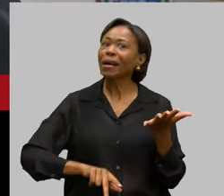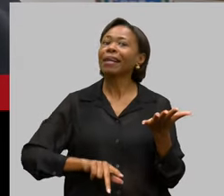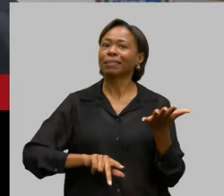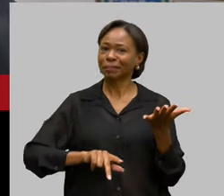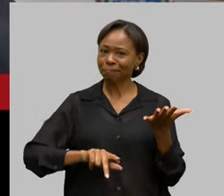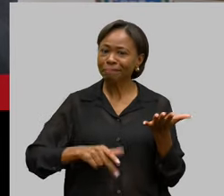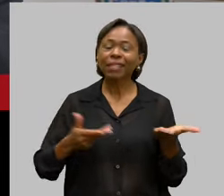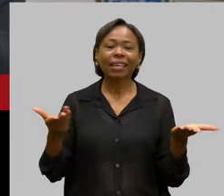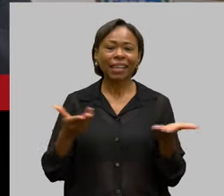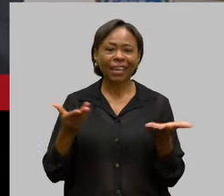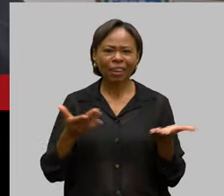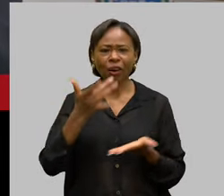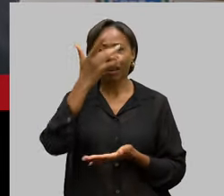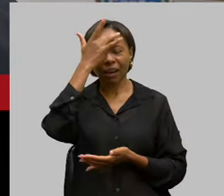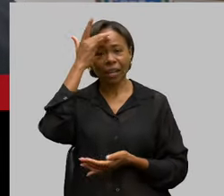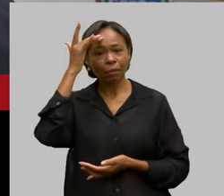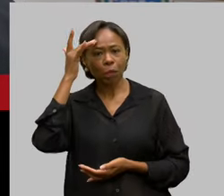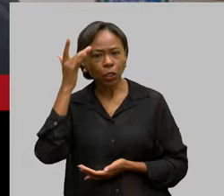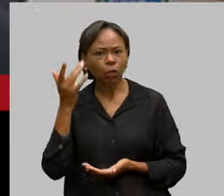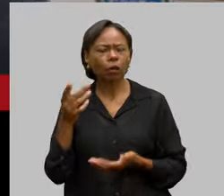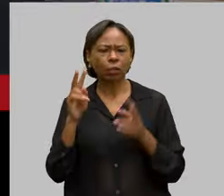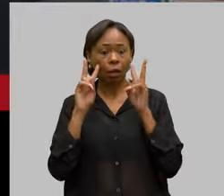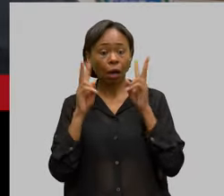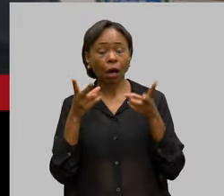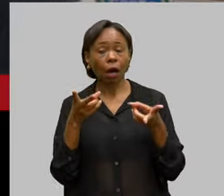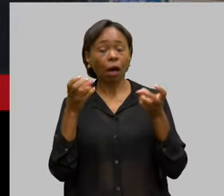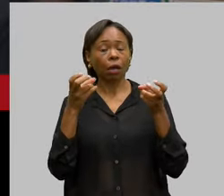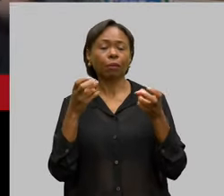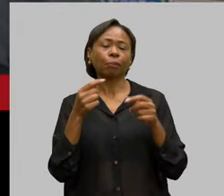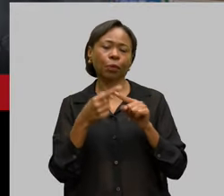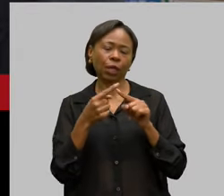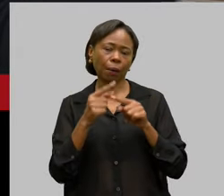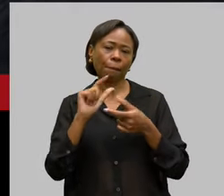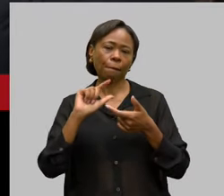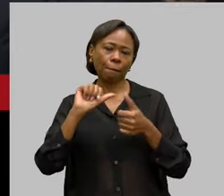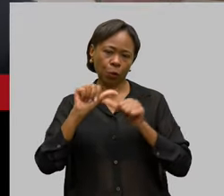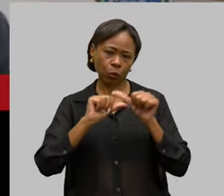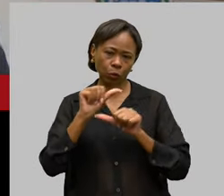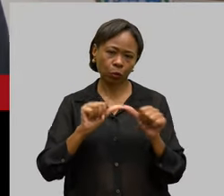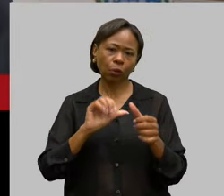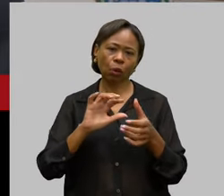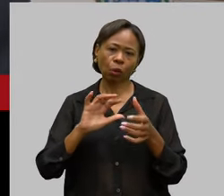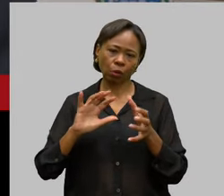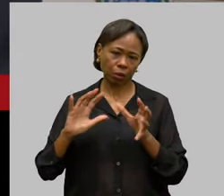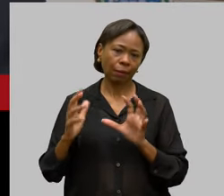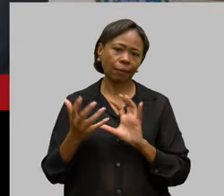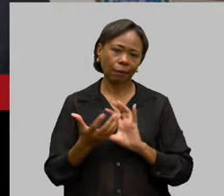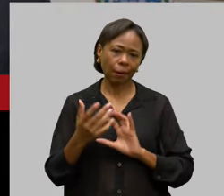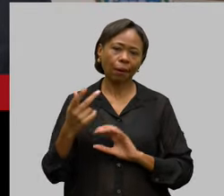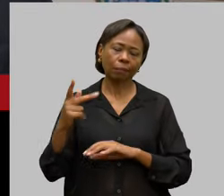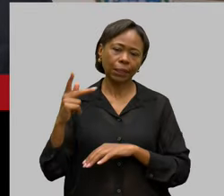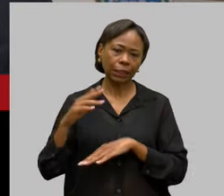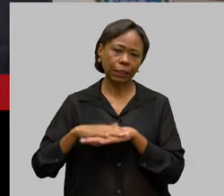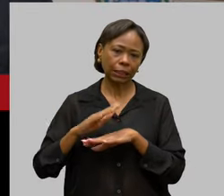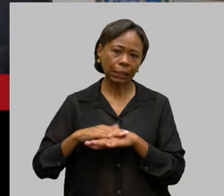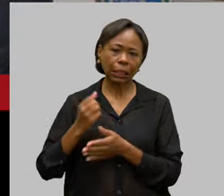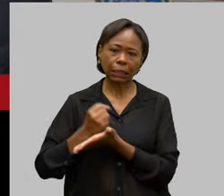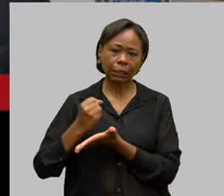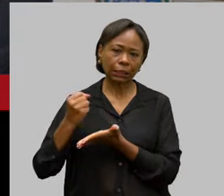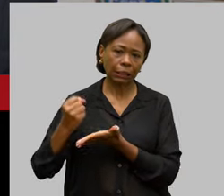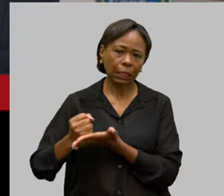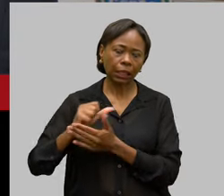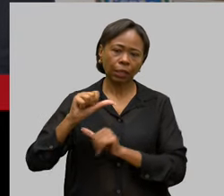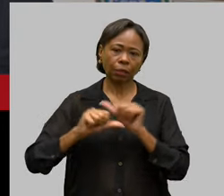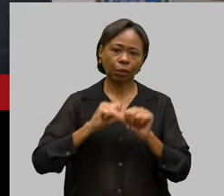é demitida ou na hora que e e é mudado o regime dela né ela deixa de ser uma um trabalhador com carteira de trabalho passa a ser um